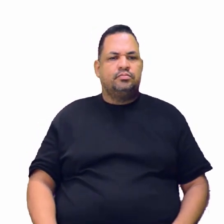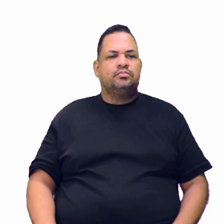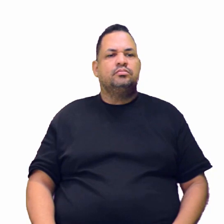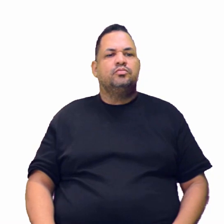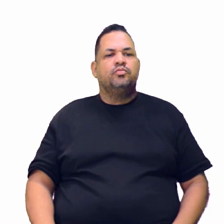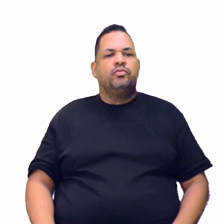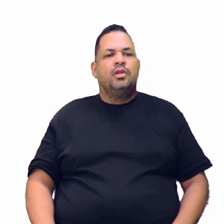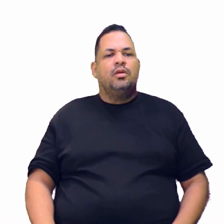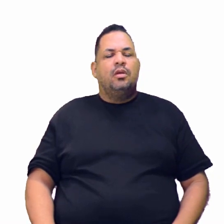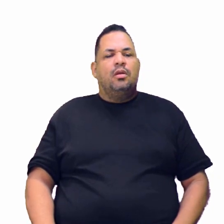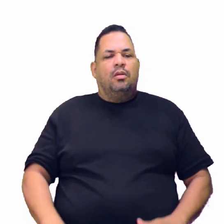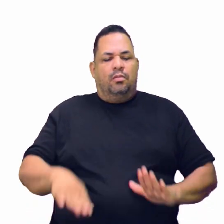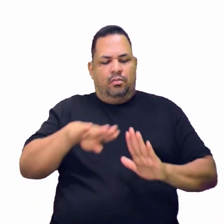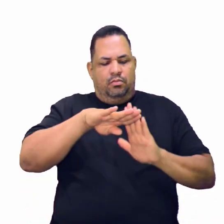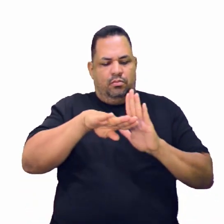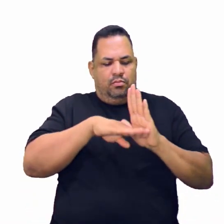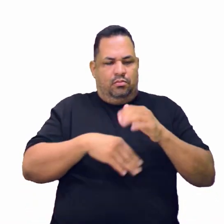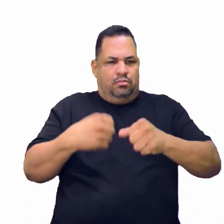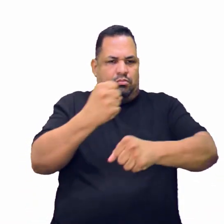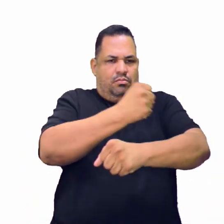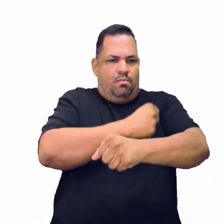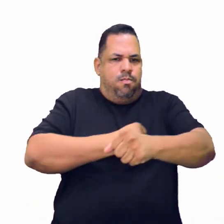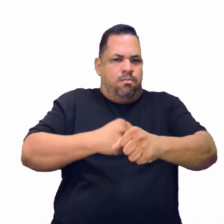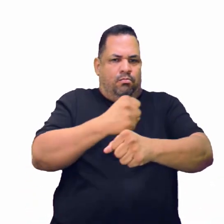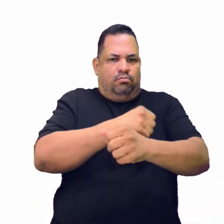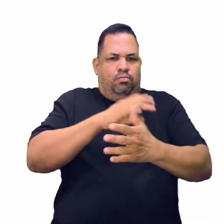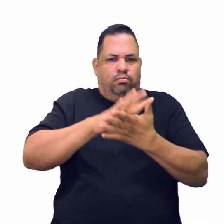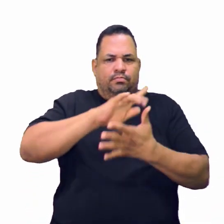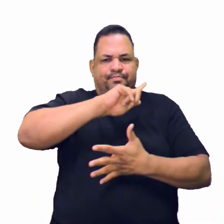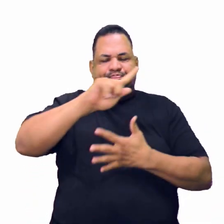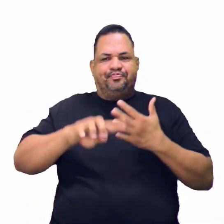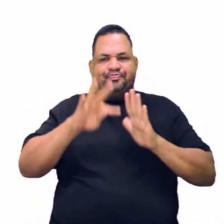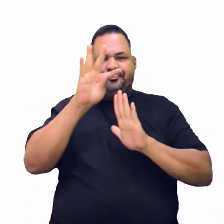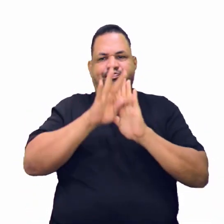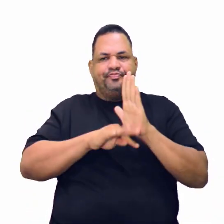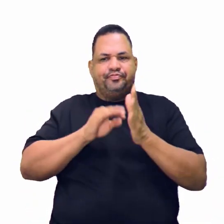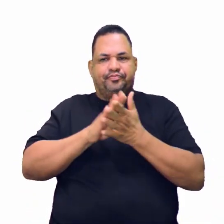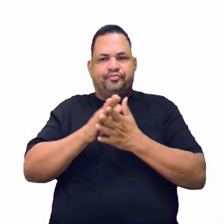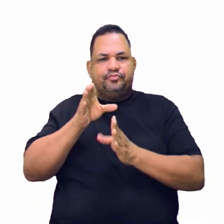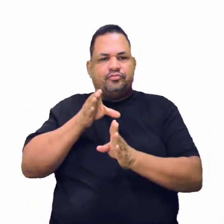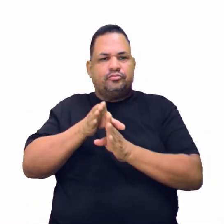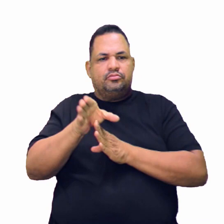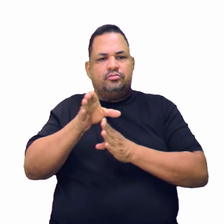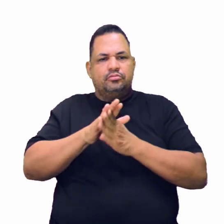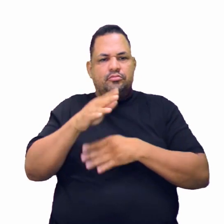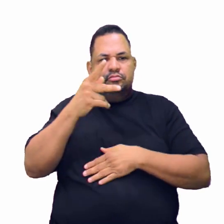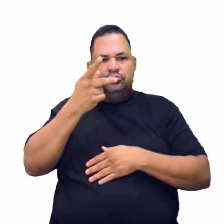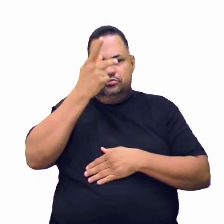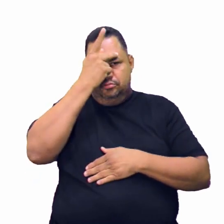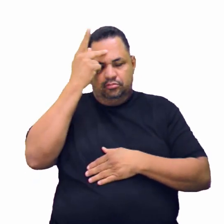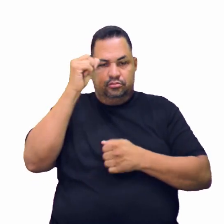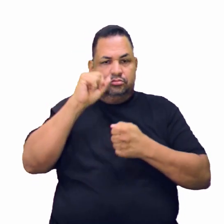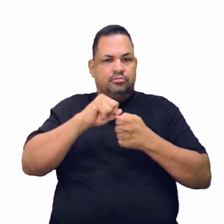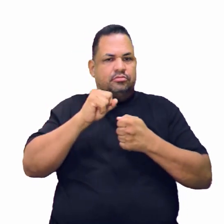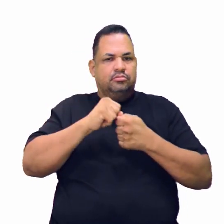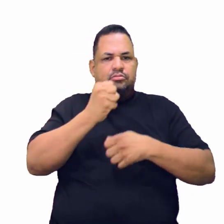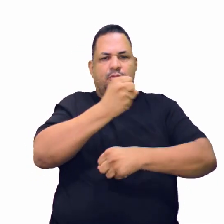As receitas culinárias são gêneros textuais que instruem as pessoas a fazerem